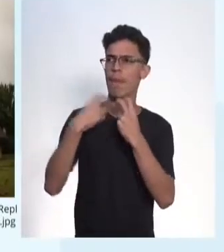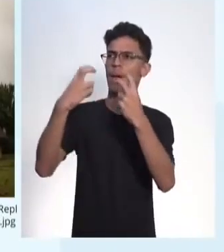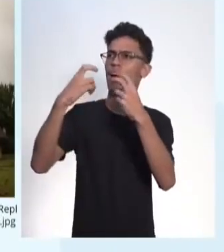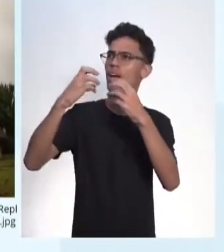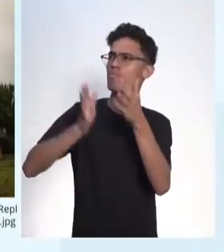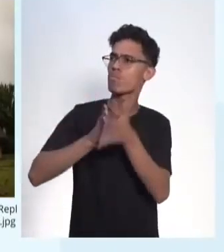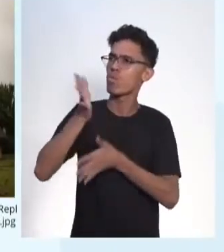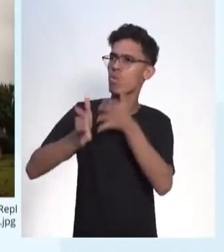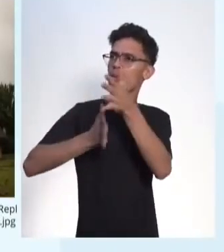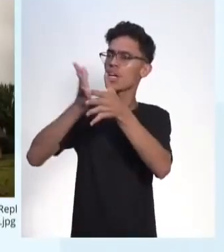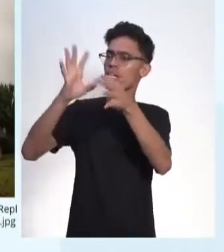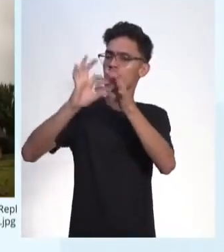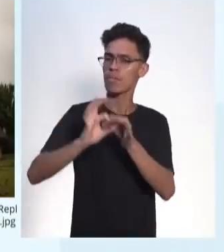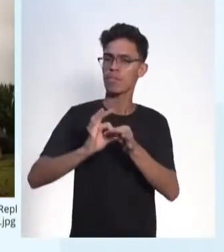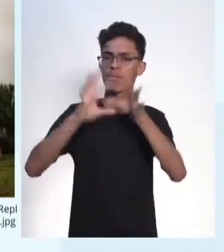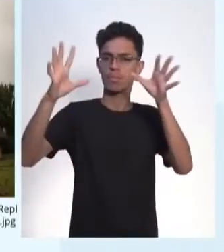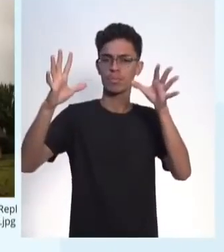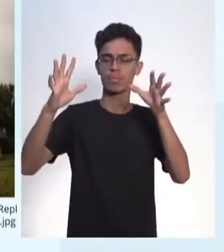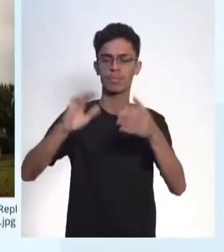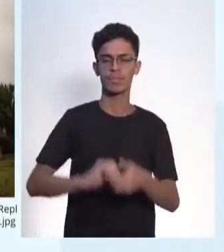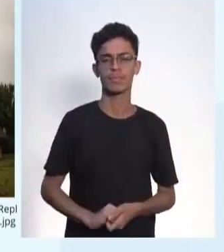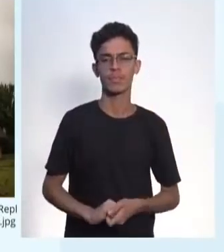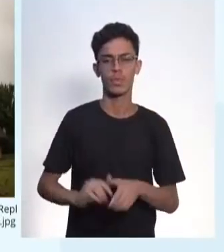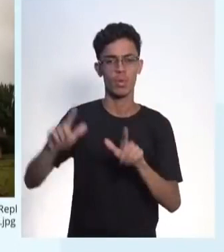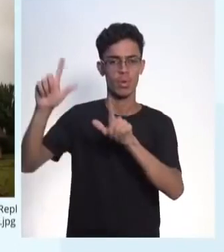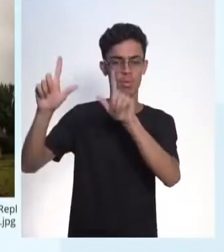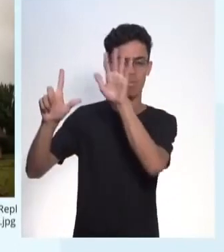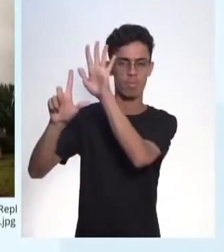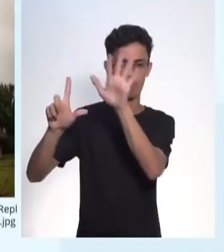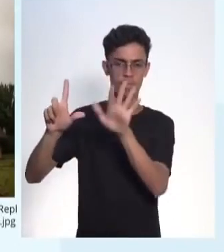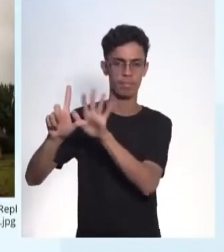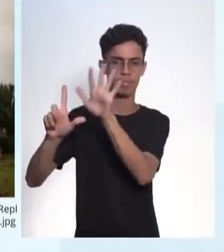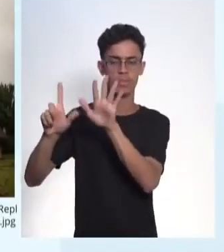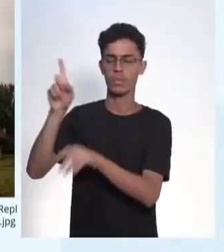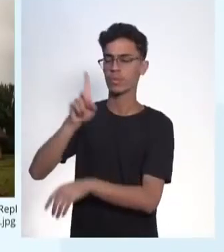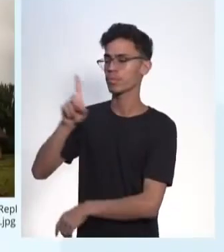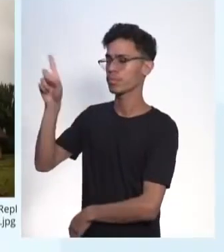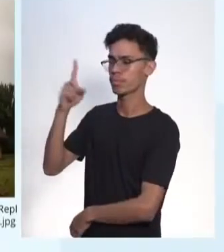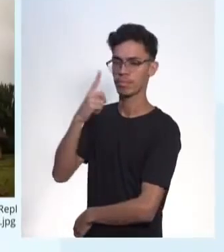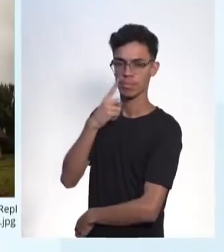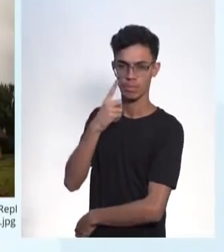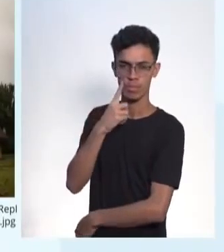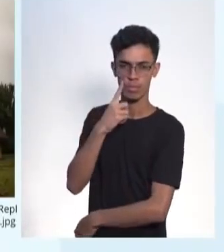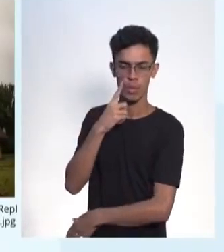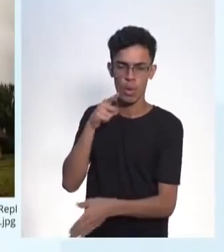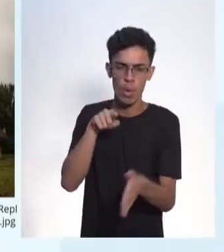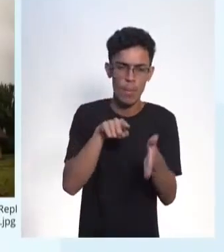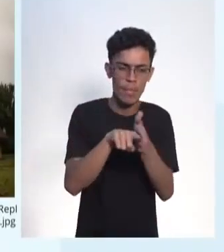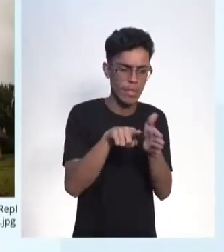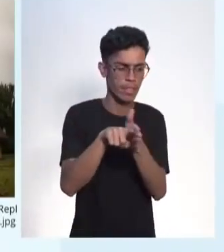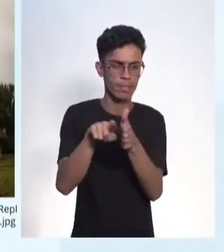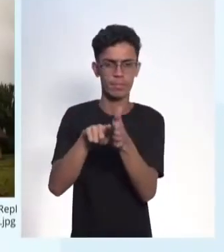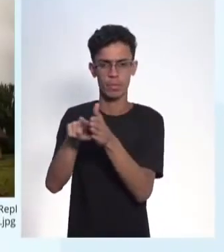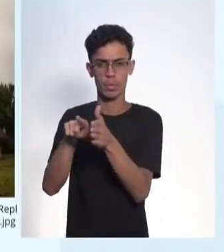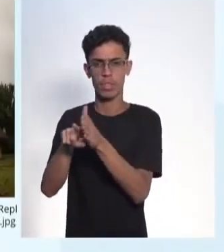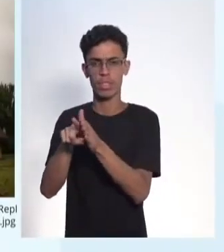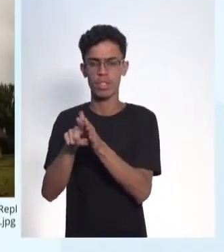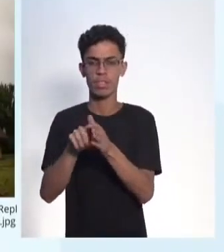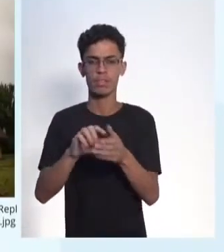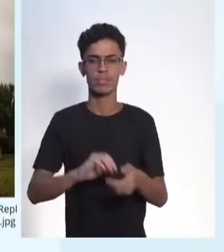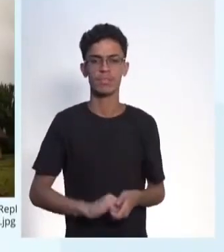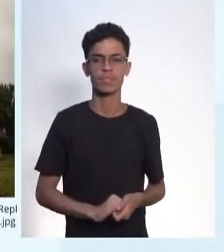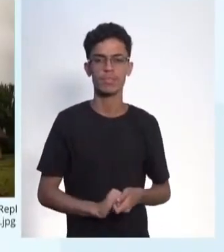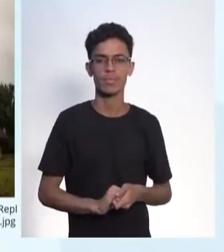liberdade. E aí nós temos uma imagem aí de um quilombo, né? Vocês podem pesquisar também aí na rede,